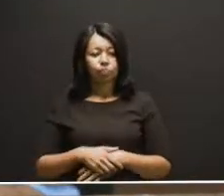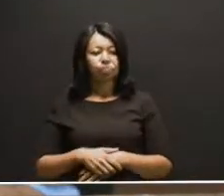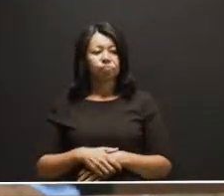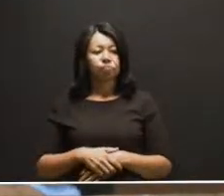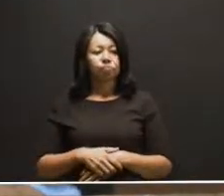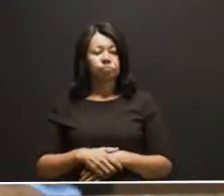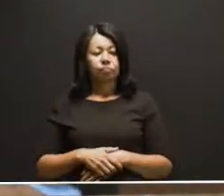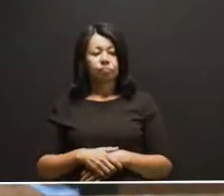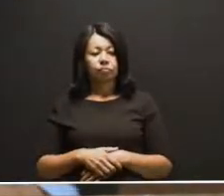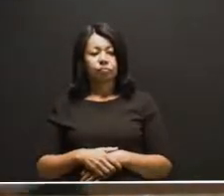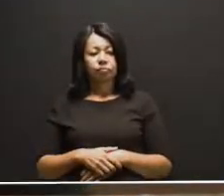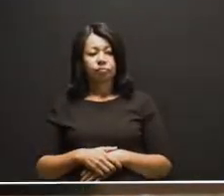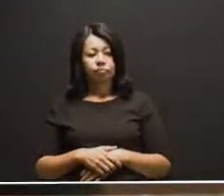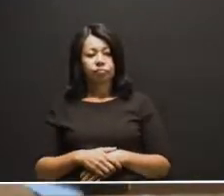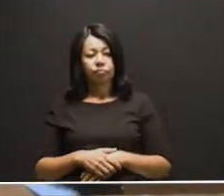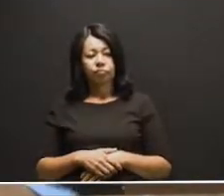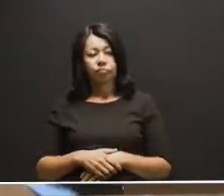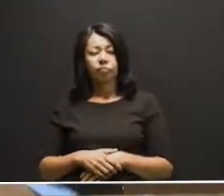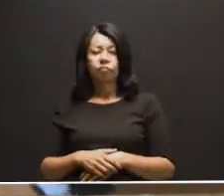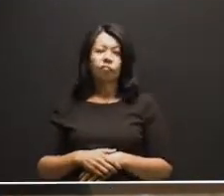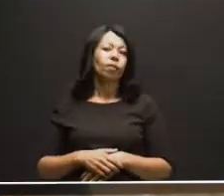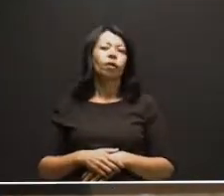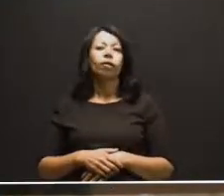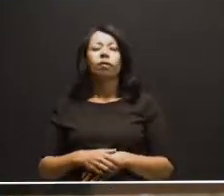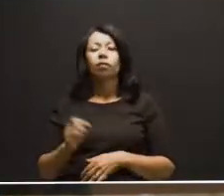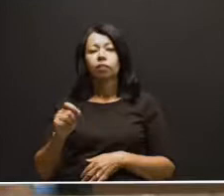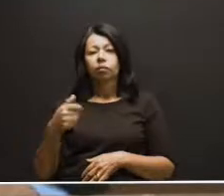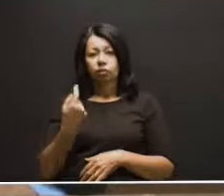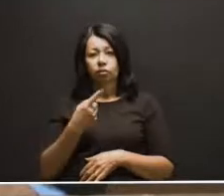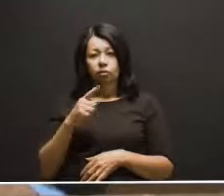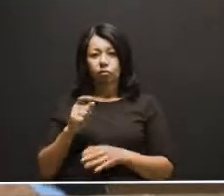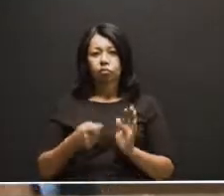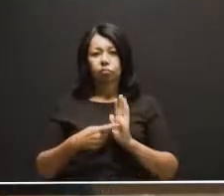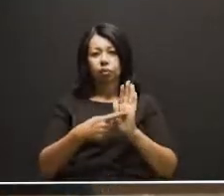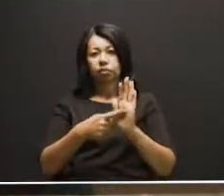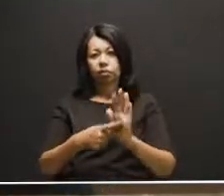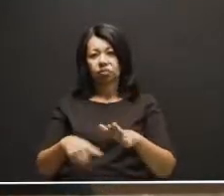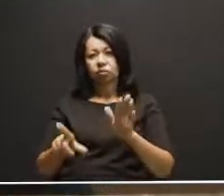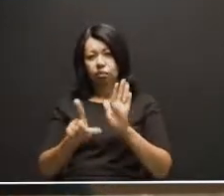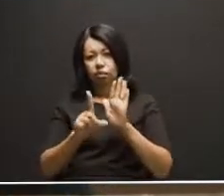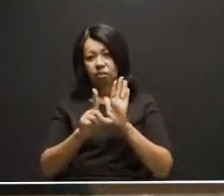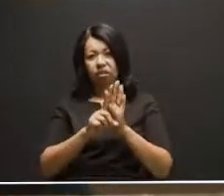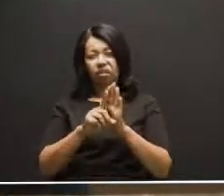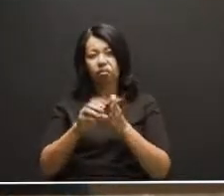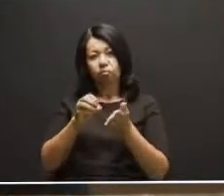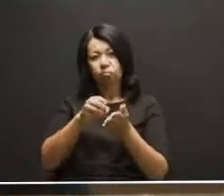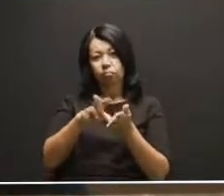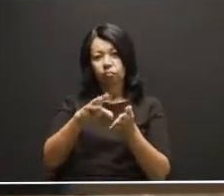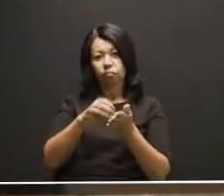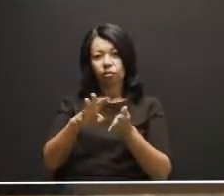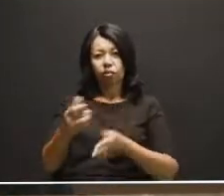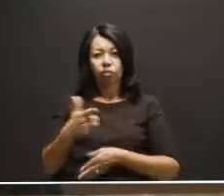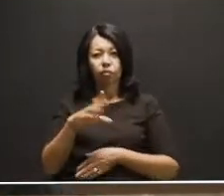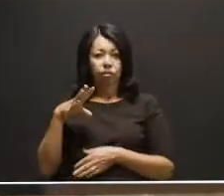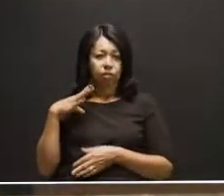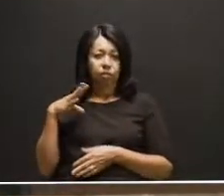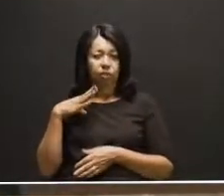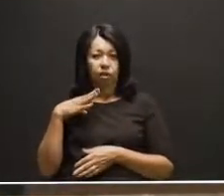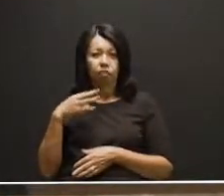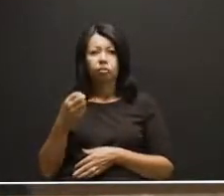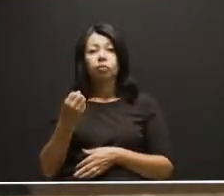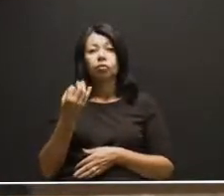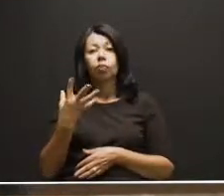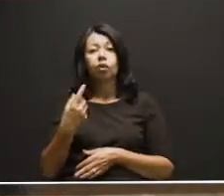que nós víamos nossos atletas nossos representantes legais ir embora representa outra cidade quanto os